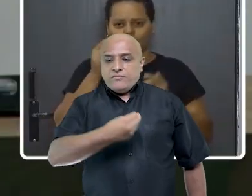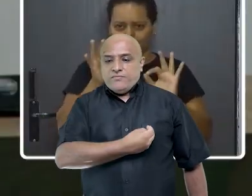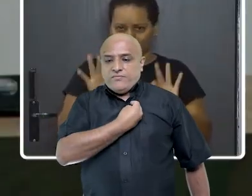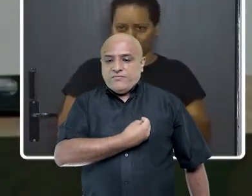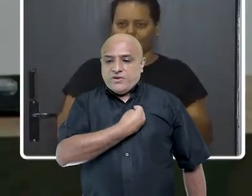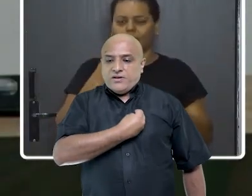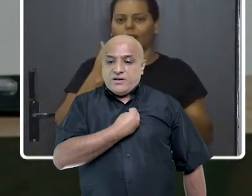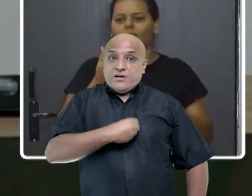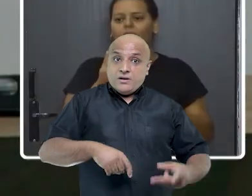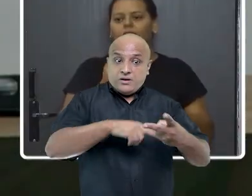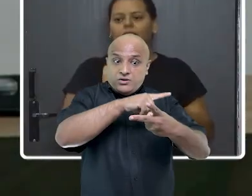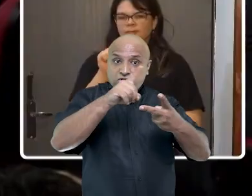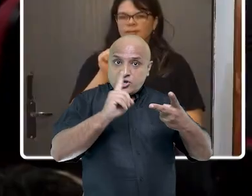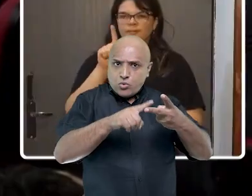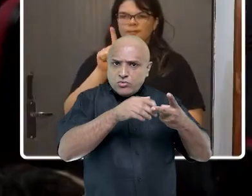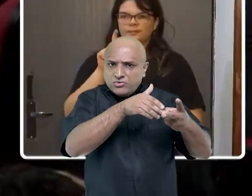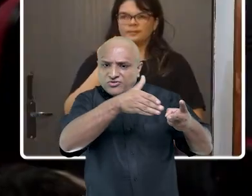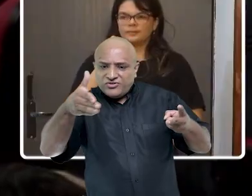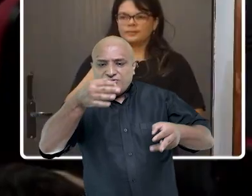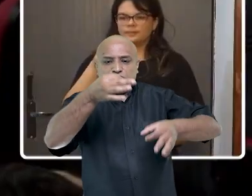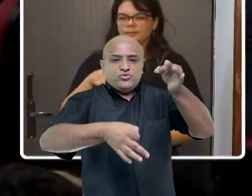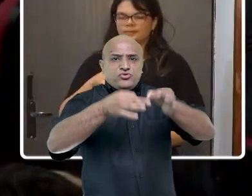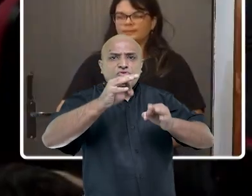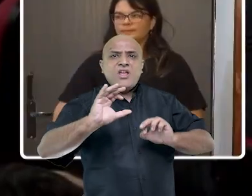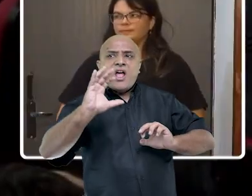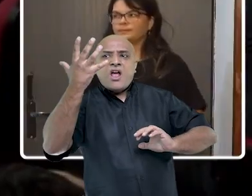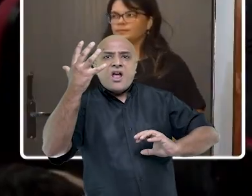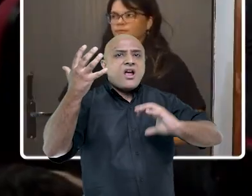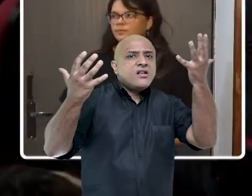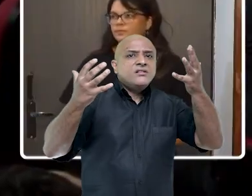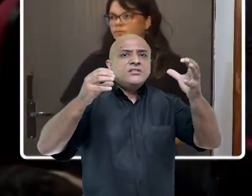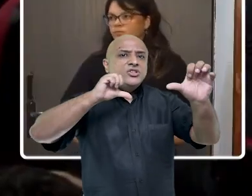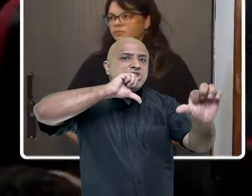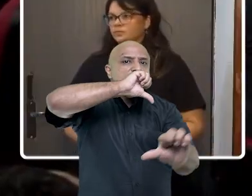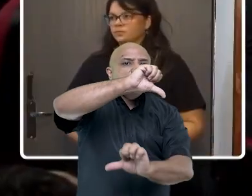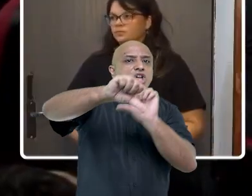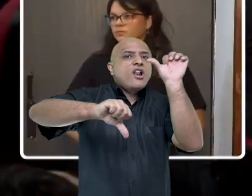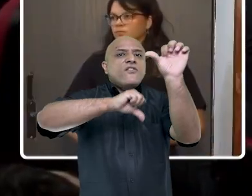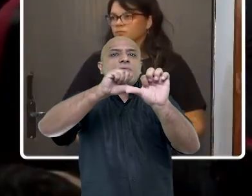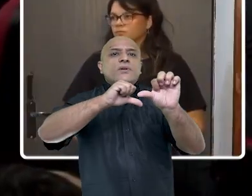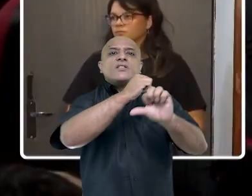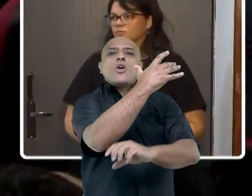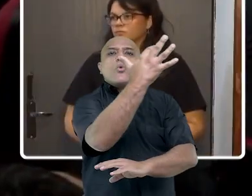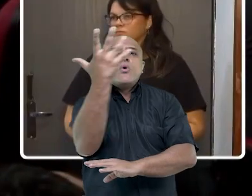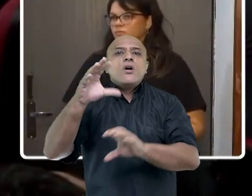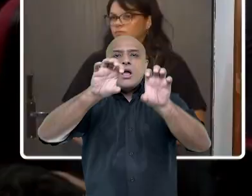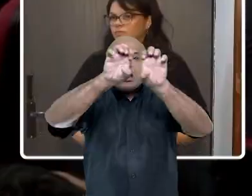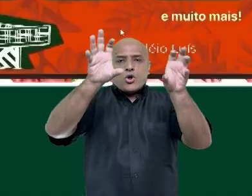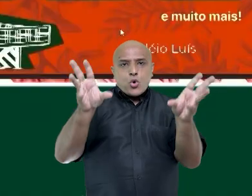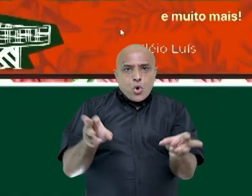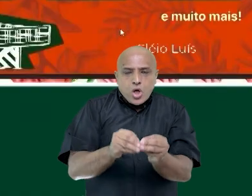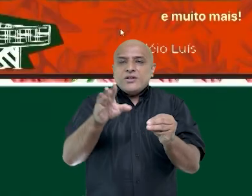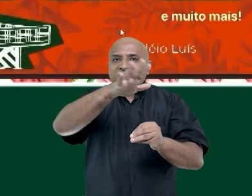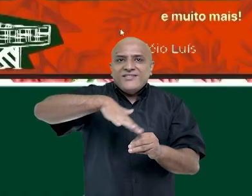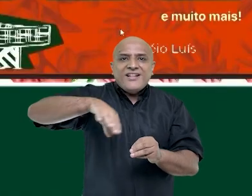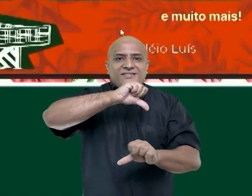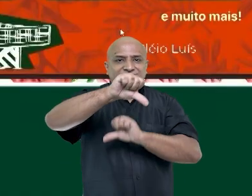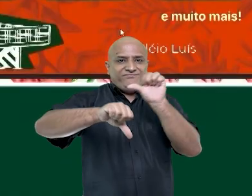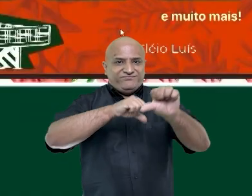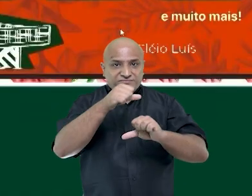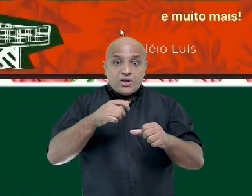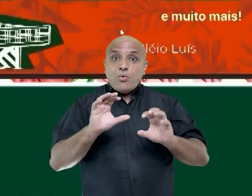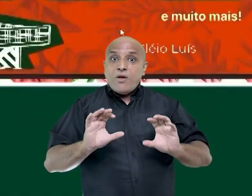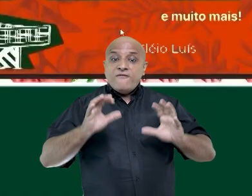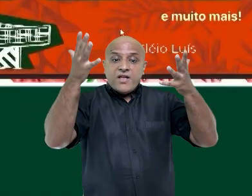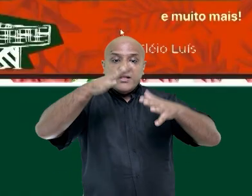durante a 2ª jornada de Justiça Climática e Transformação Ecológica da Primeira Região. O evento foi